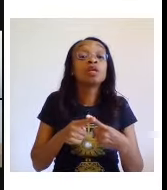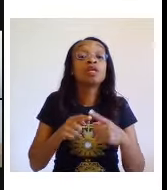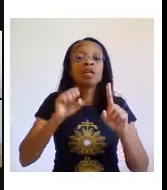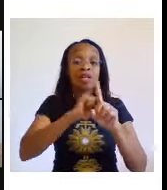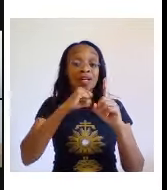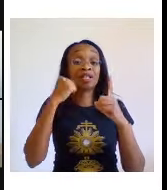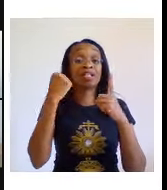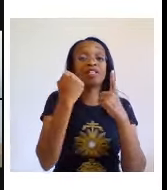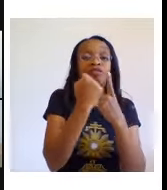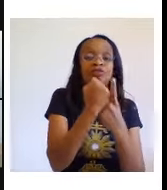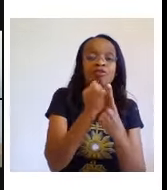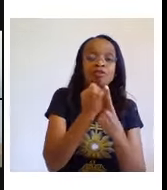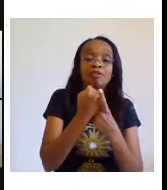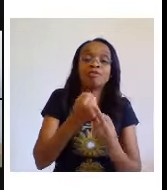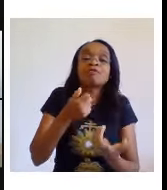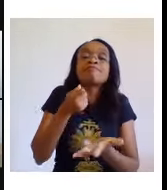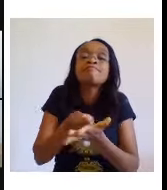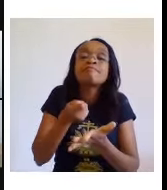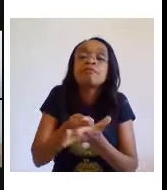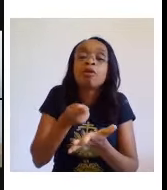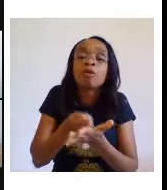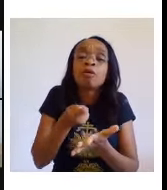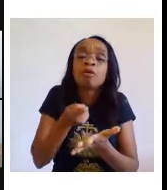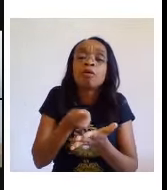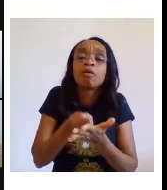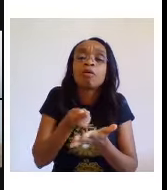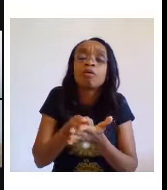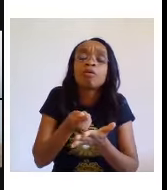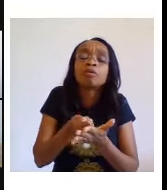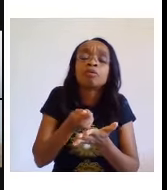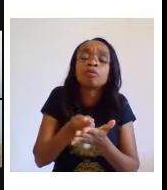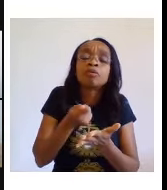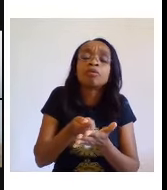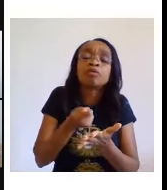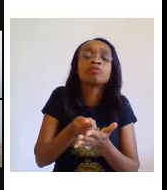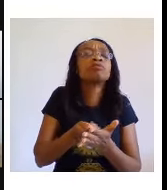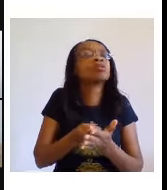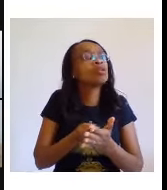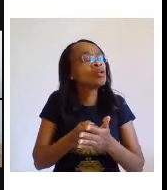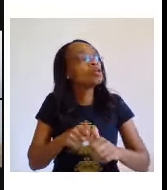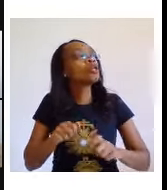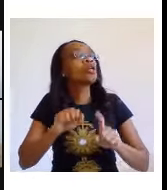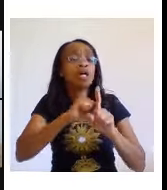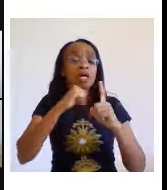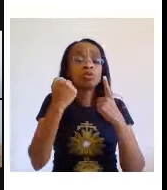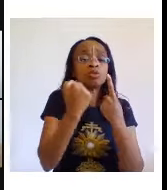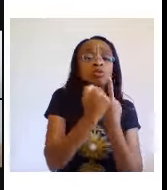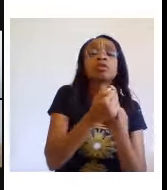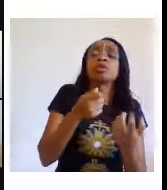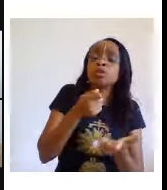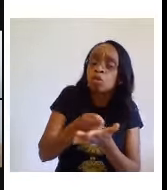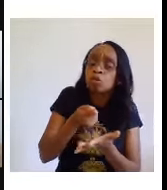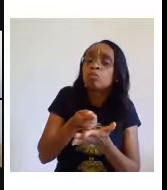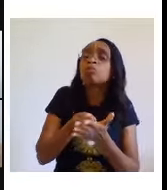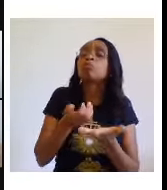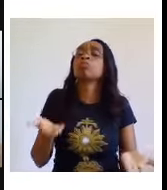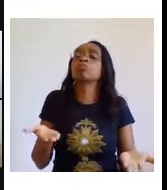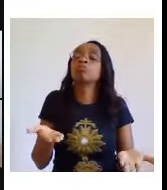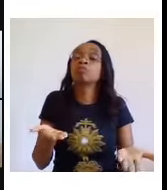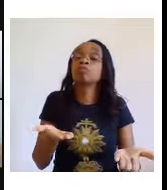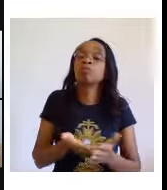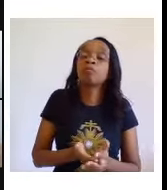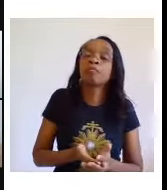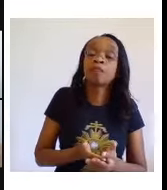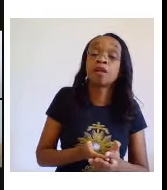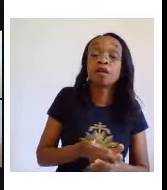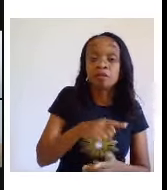da sociedade. A sociedade tem participado expressivamente dessa discussão. Vocês devem ter